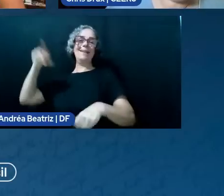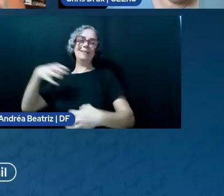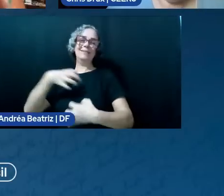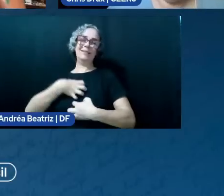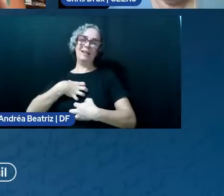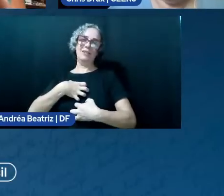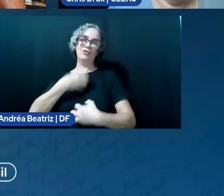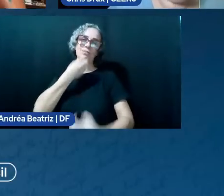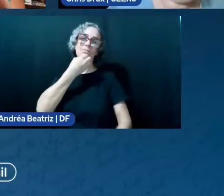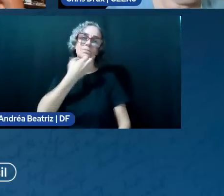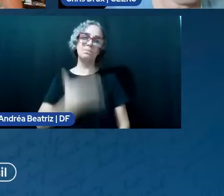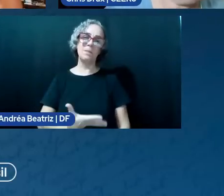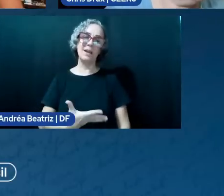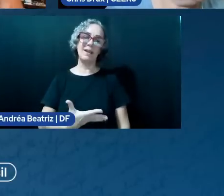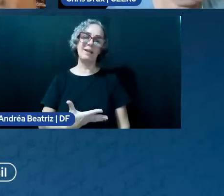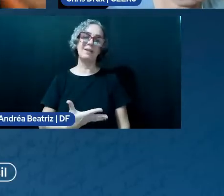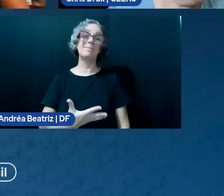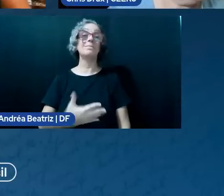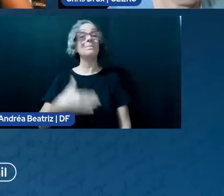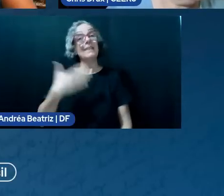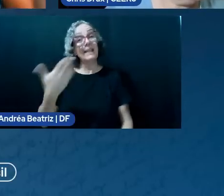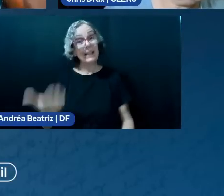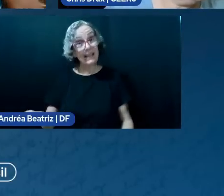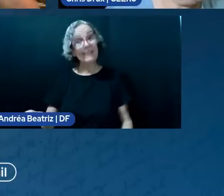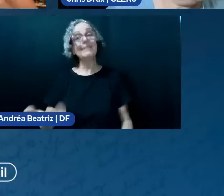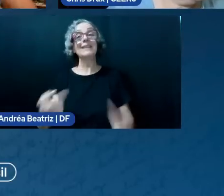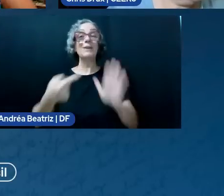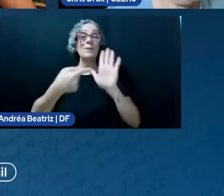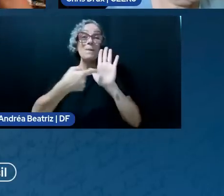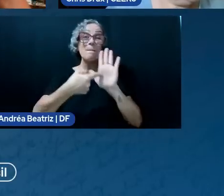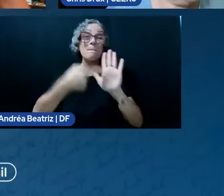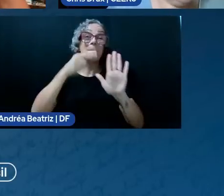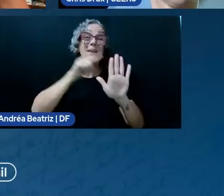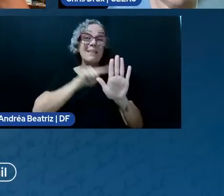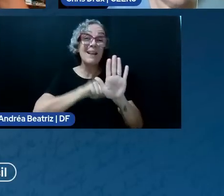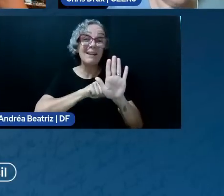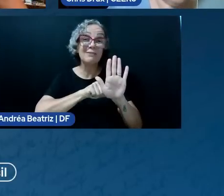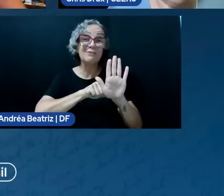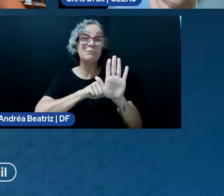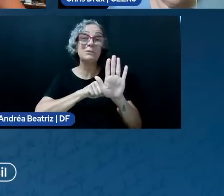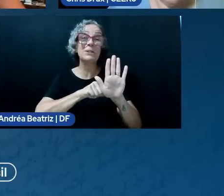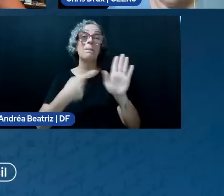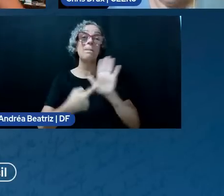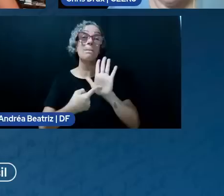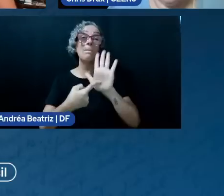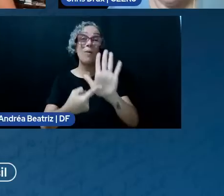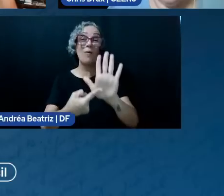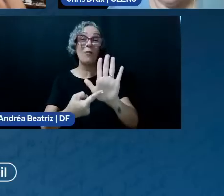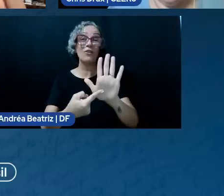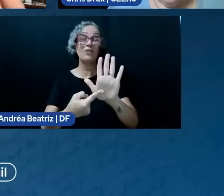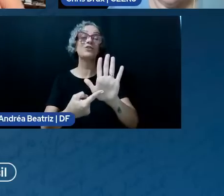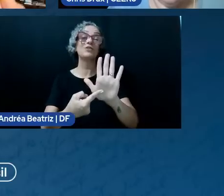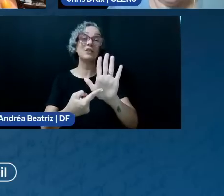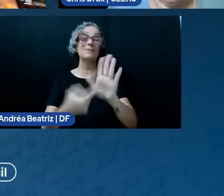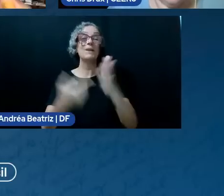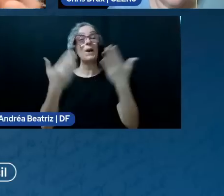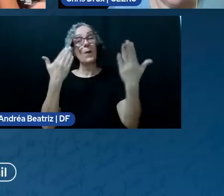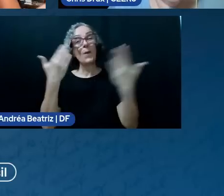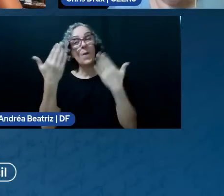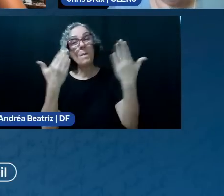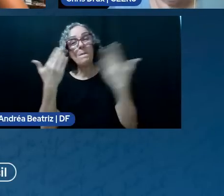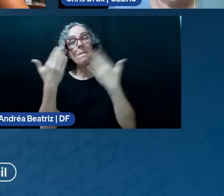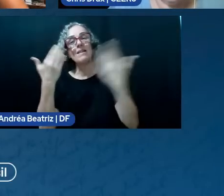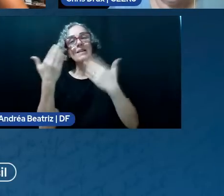metáfora extraordinária, assemelhando-nos quando nós não conseguimos